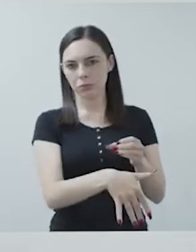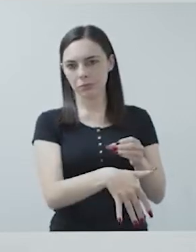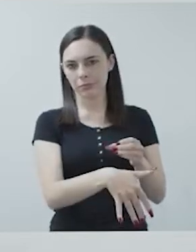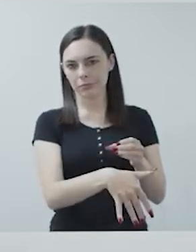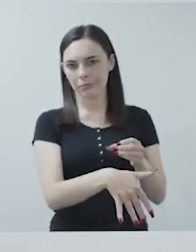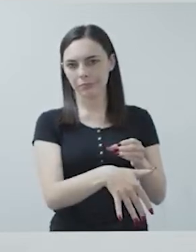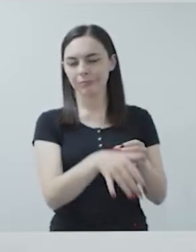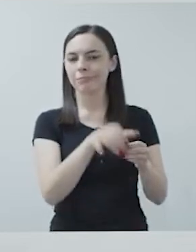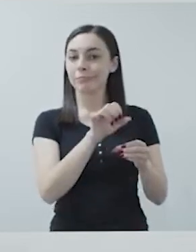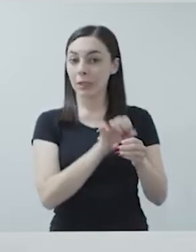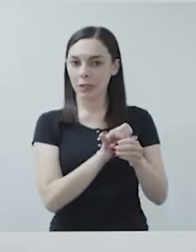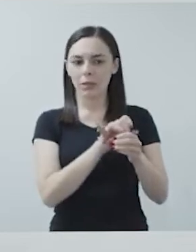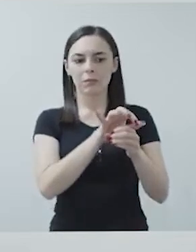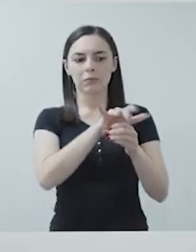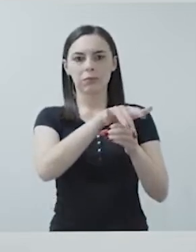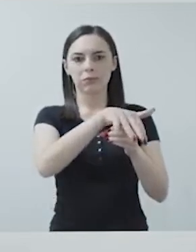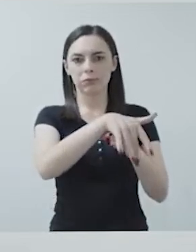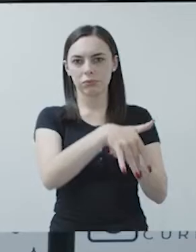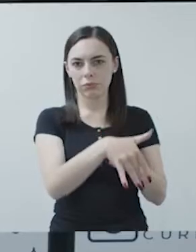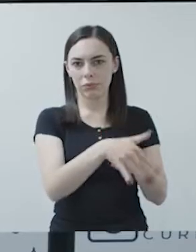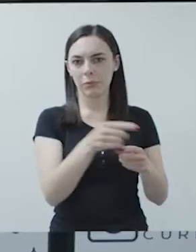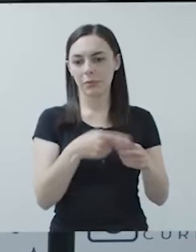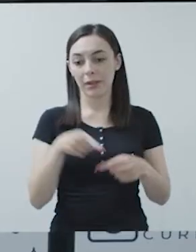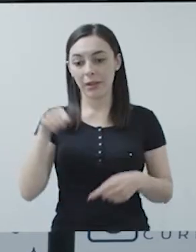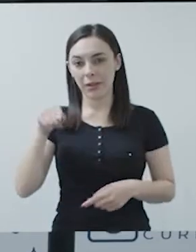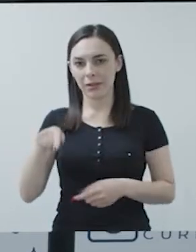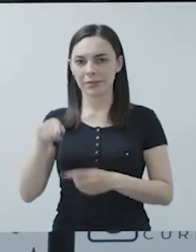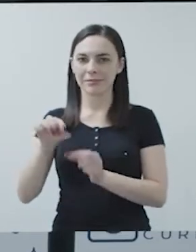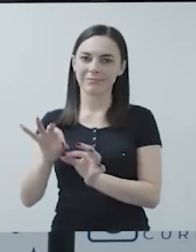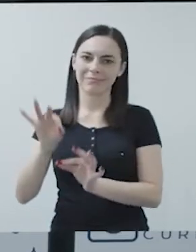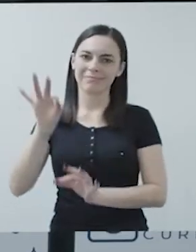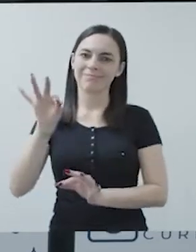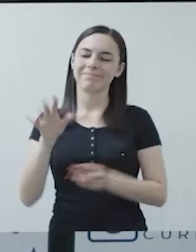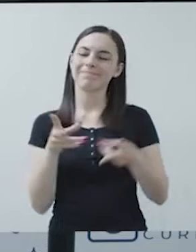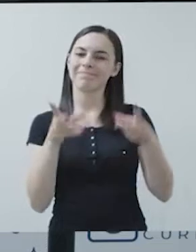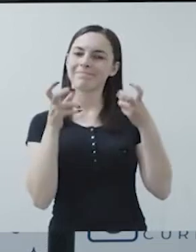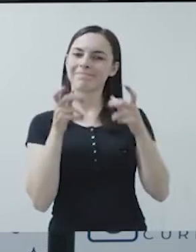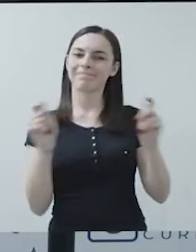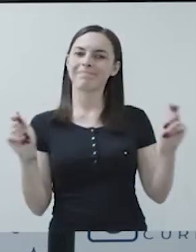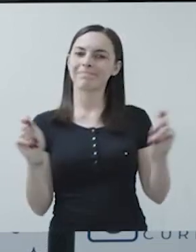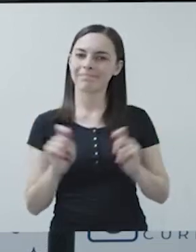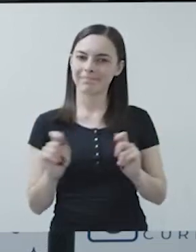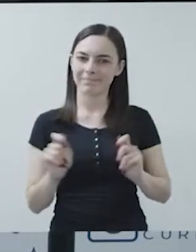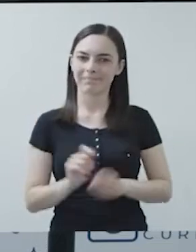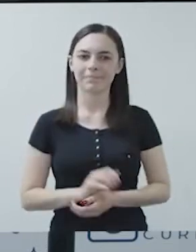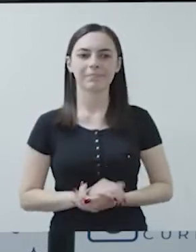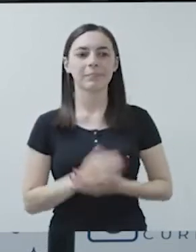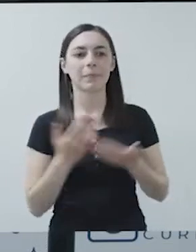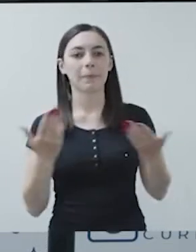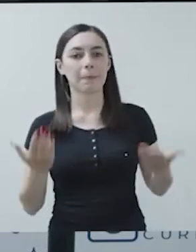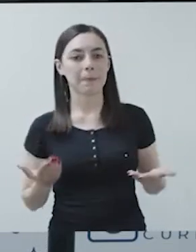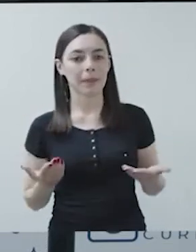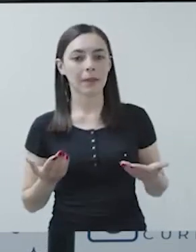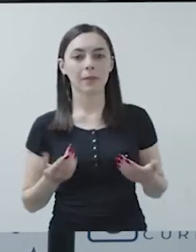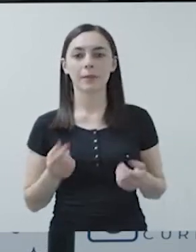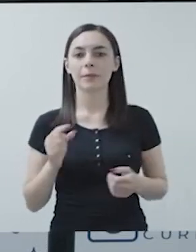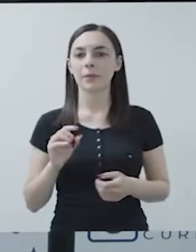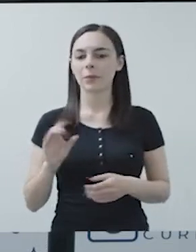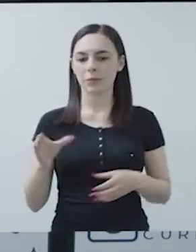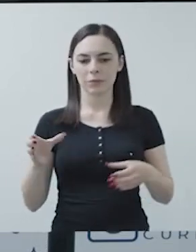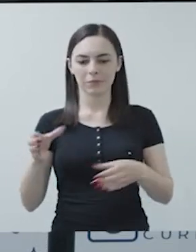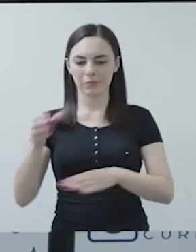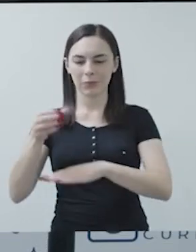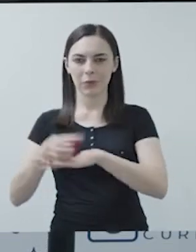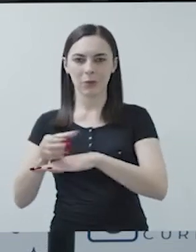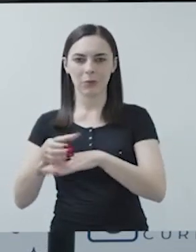Vai transbordar porque ele é maior, ou a gente consegue notar a diferença. Então, eu não posso despejar todo